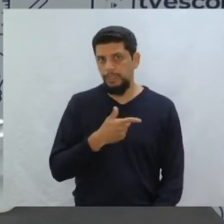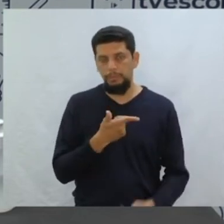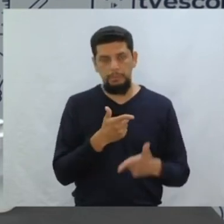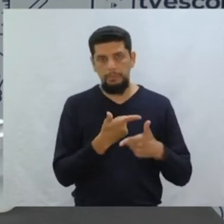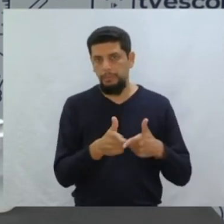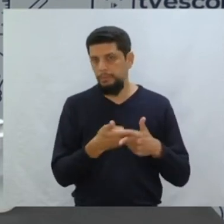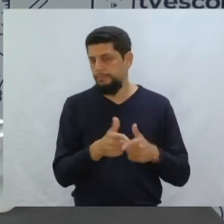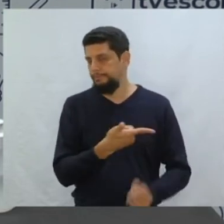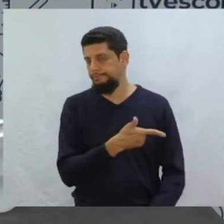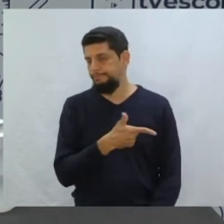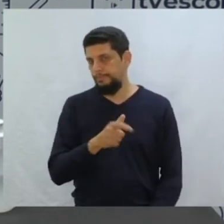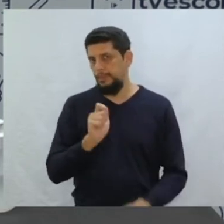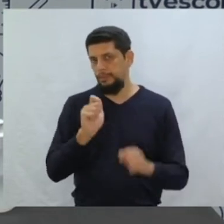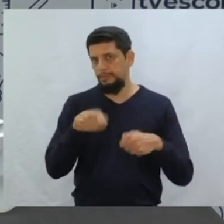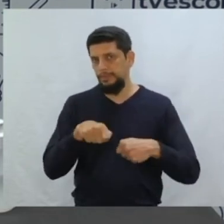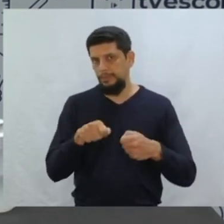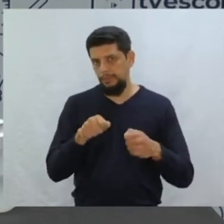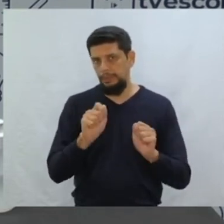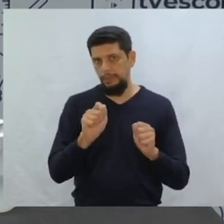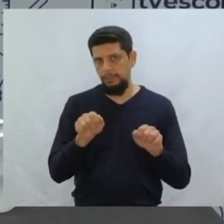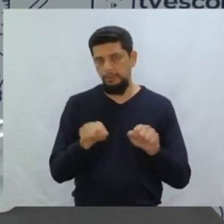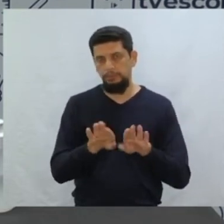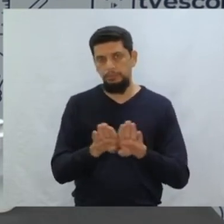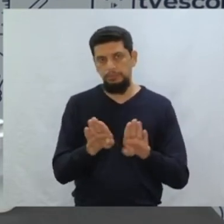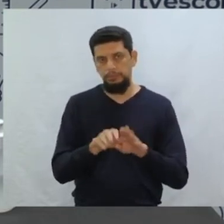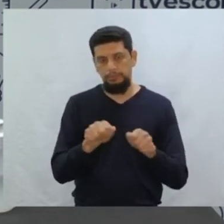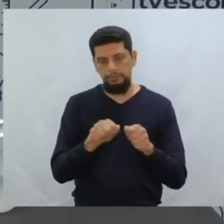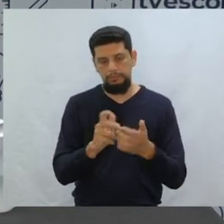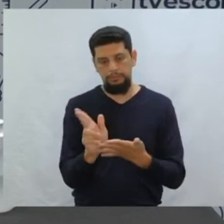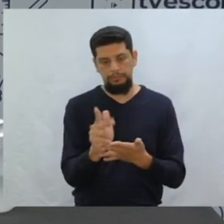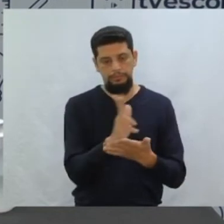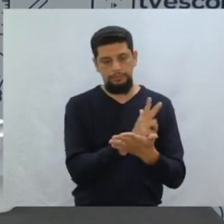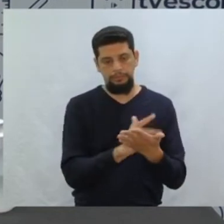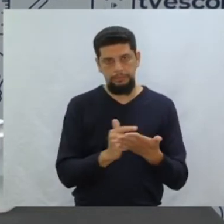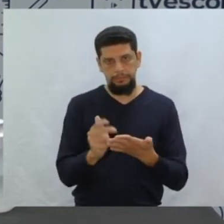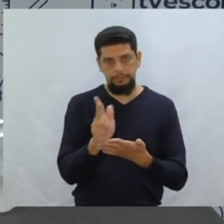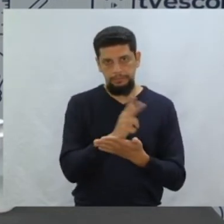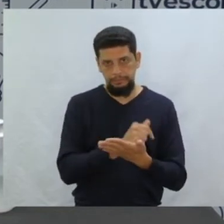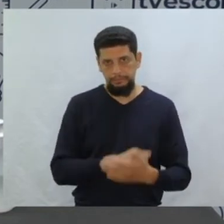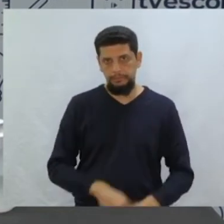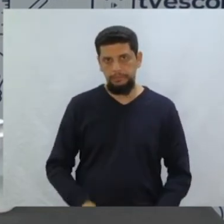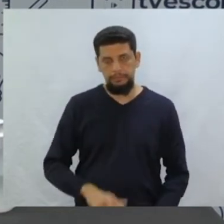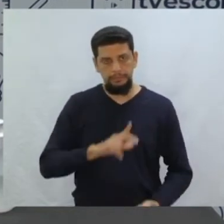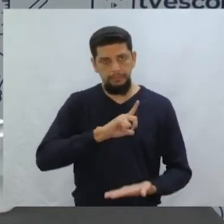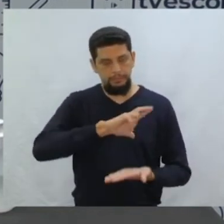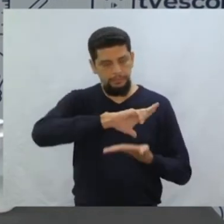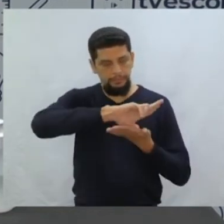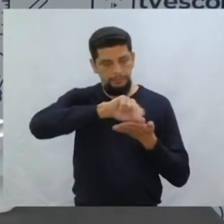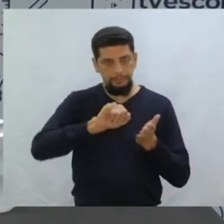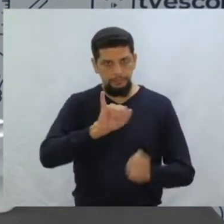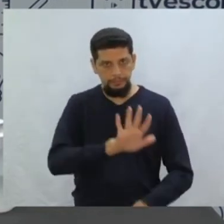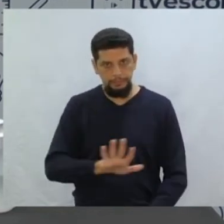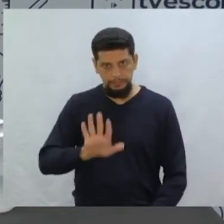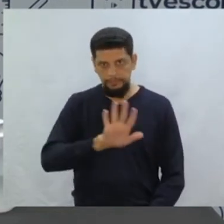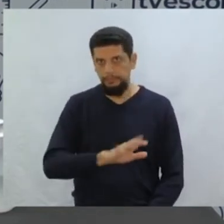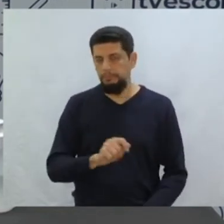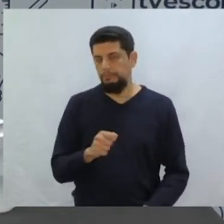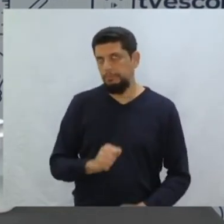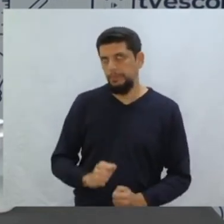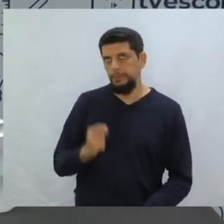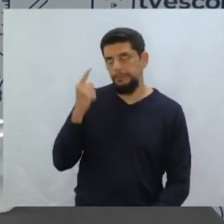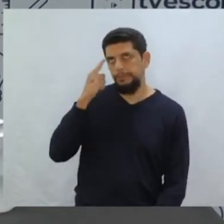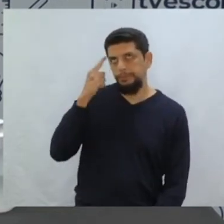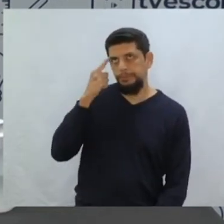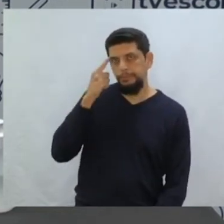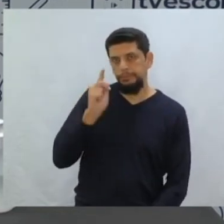não conseguir, não tem problema, você pode desenhar. Então você viu hoje aqui várias embalagens, né? Várias imagens,